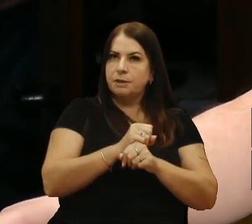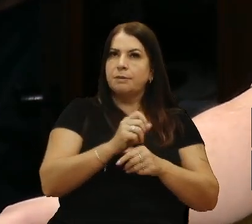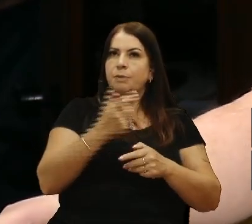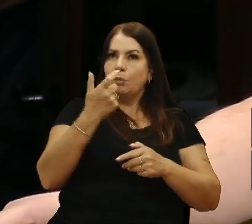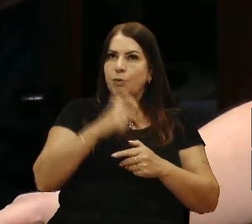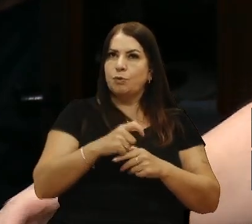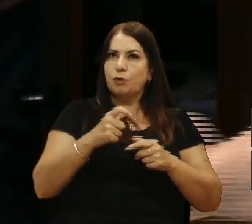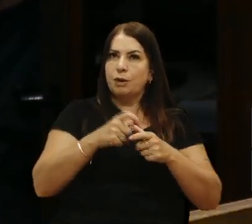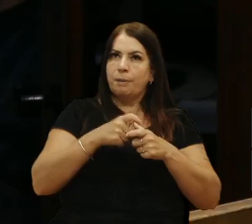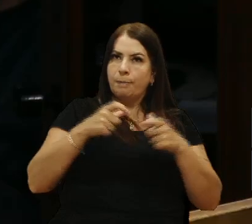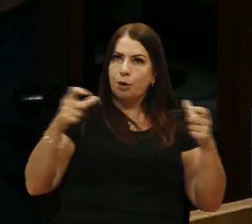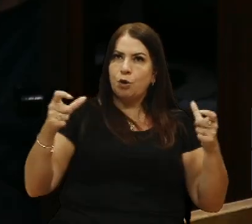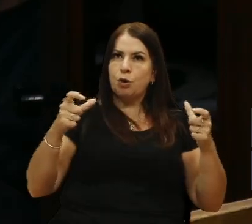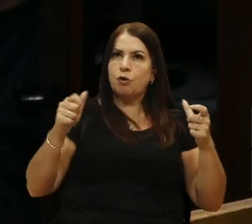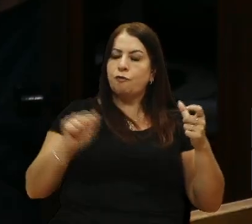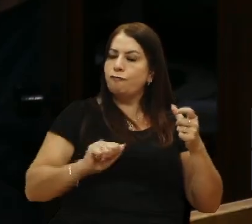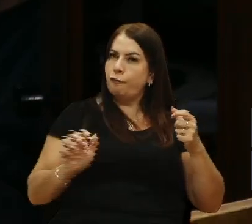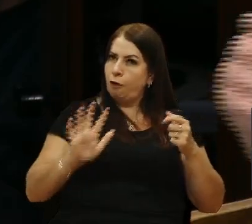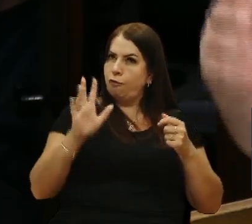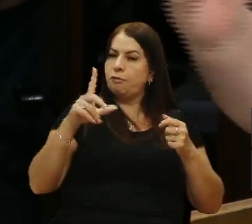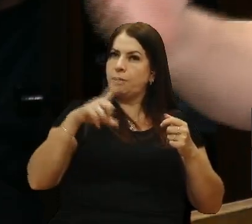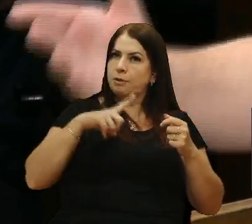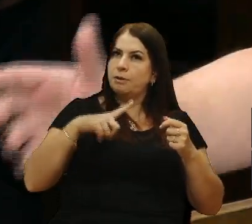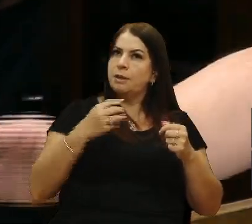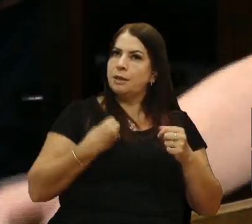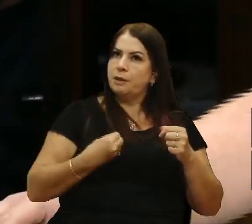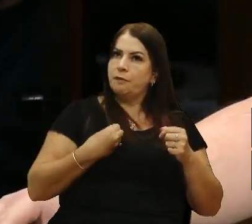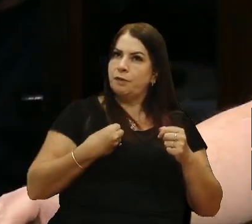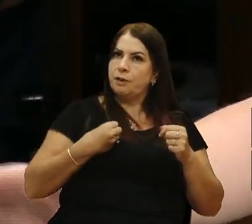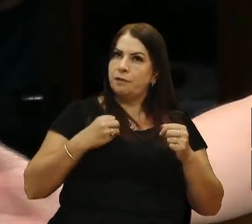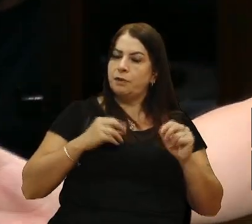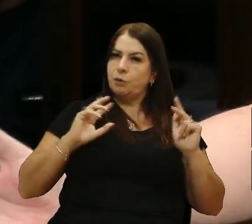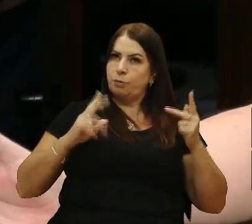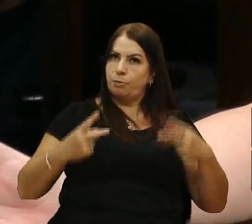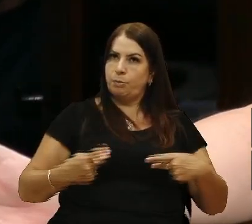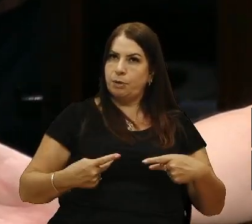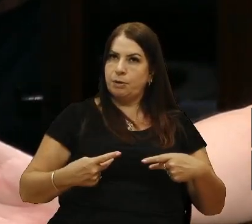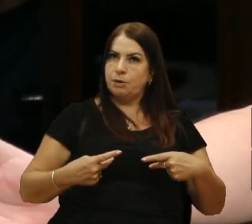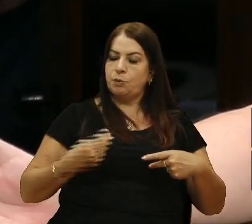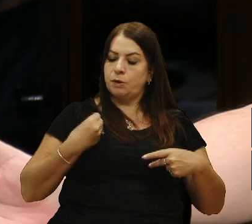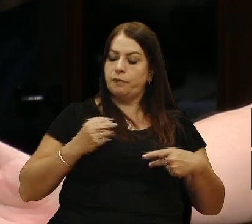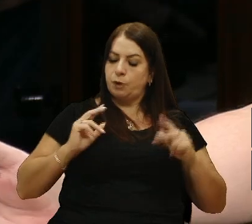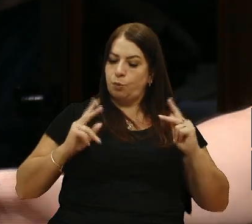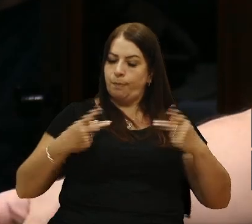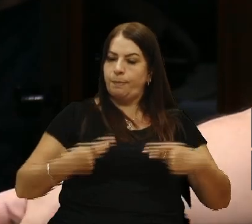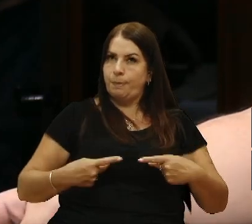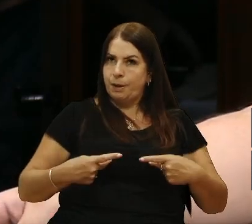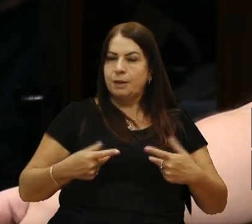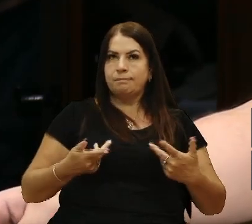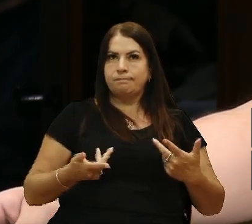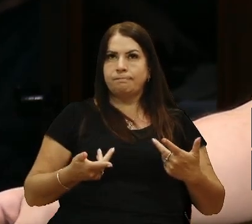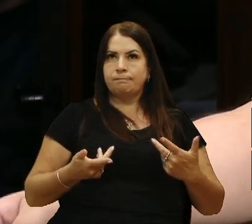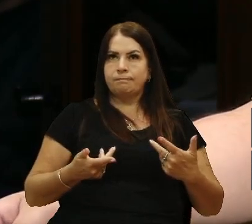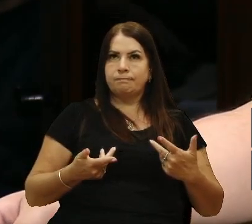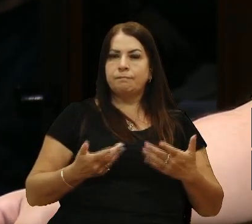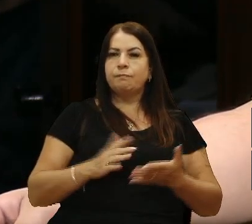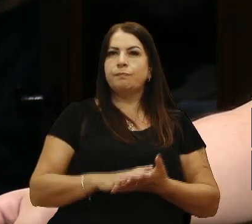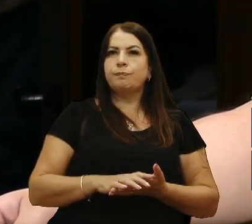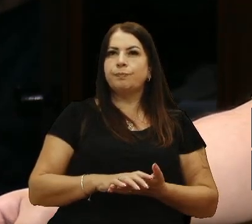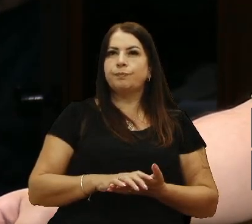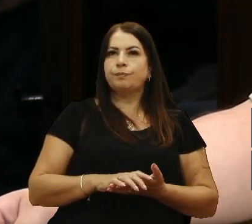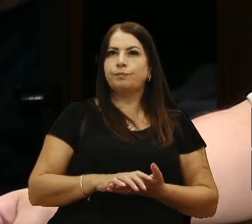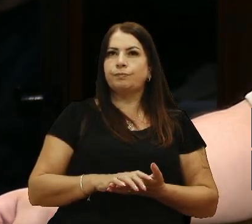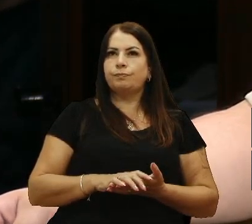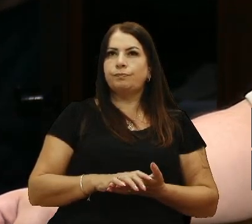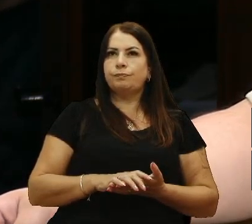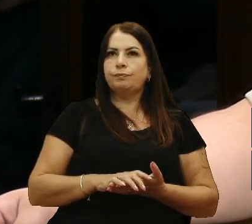que o maior valor que existe é da vida e da vida humana. E quando a vida humana ela é sobrepujada